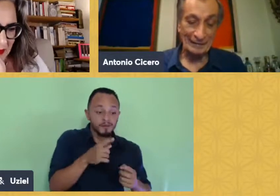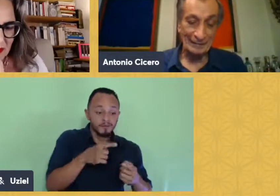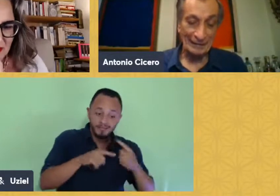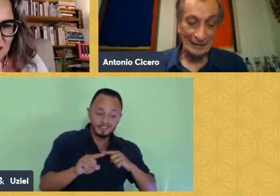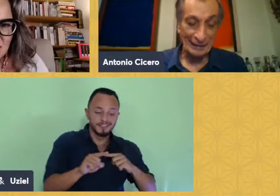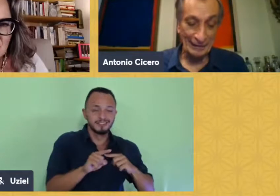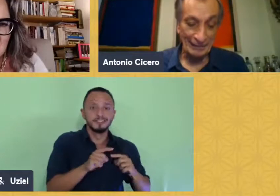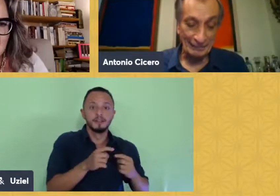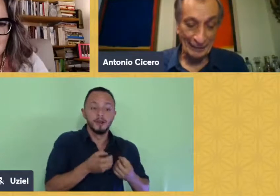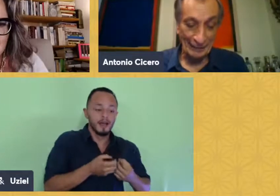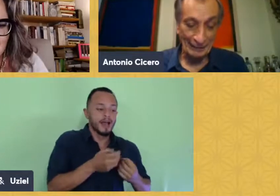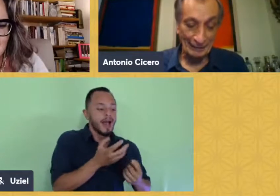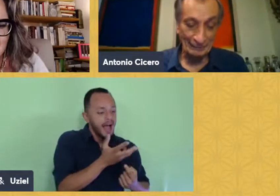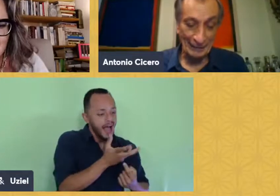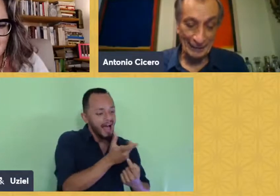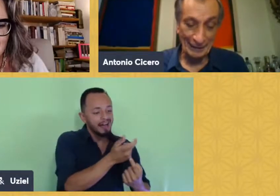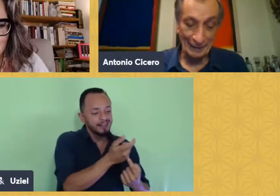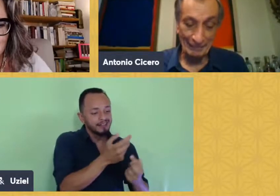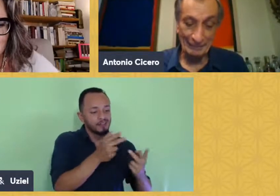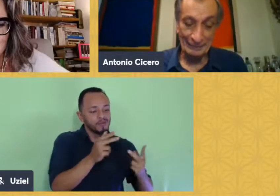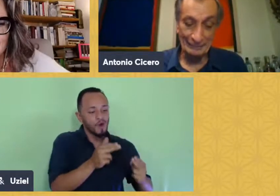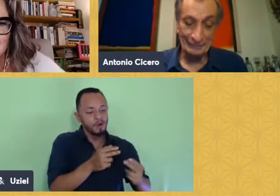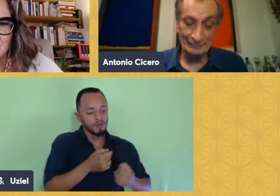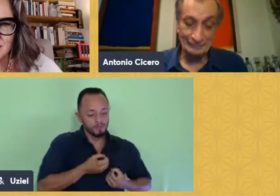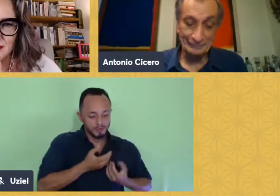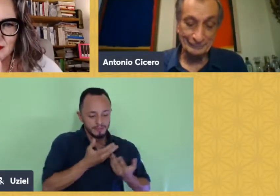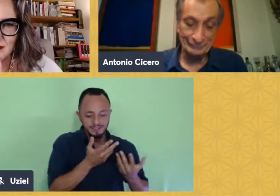de certa maneira,